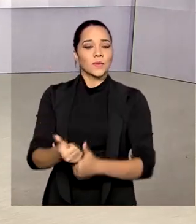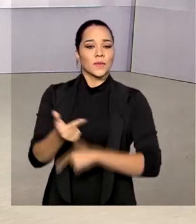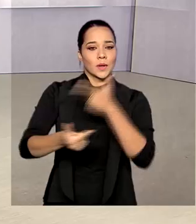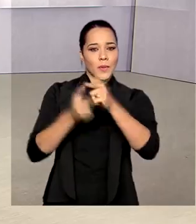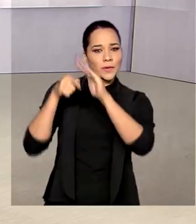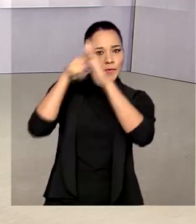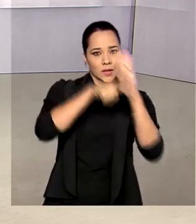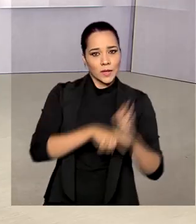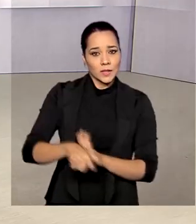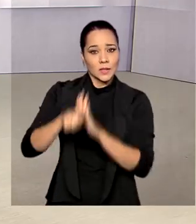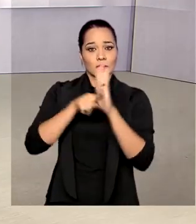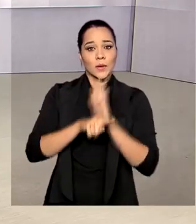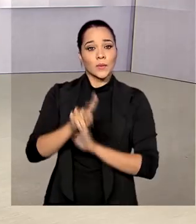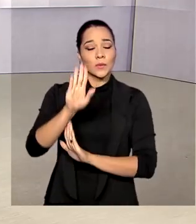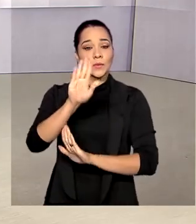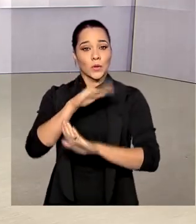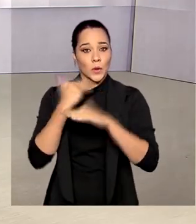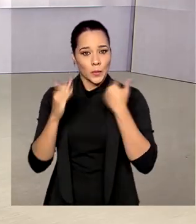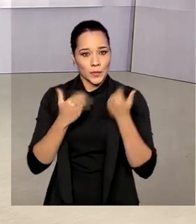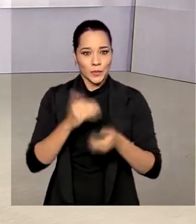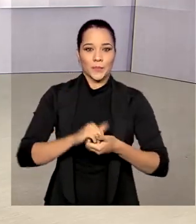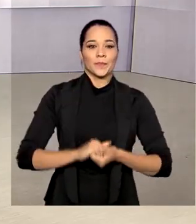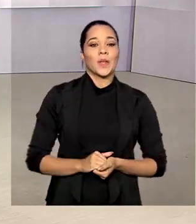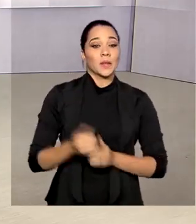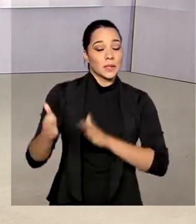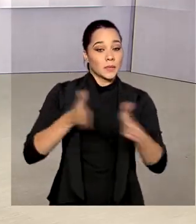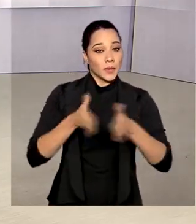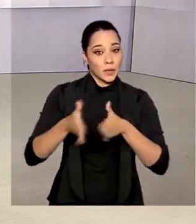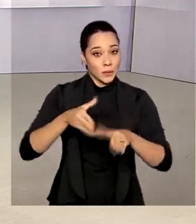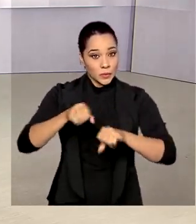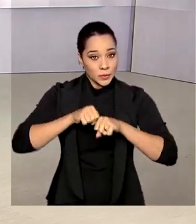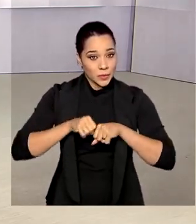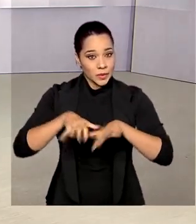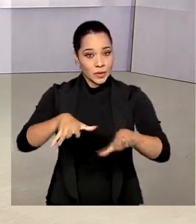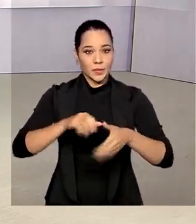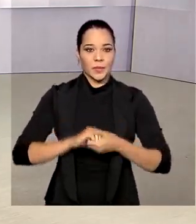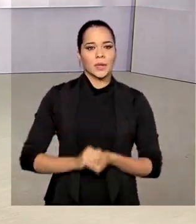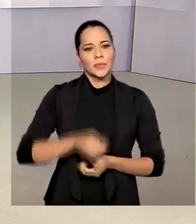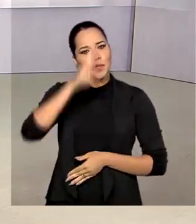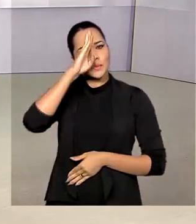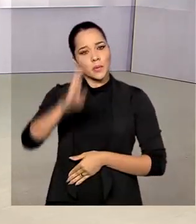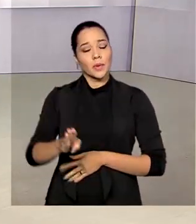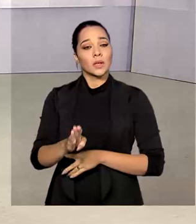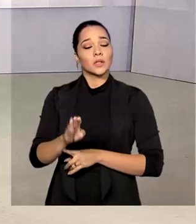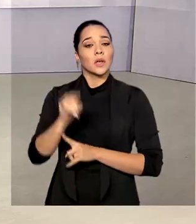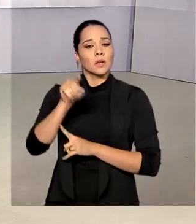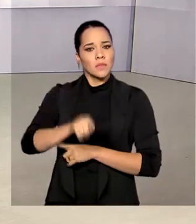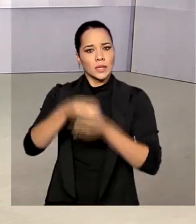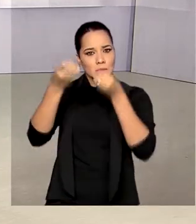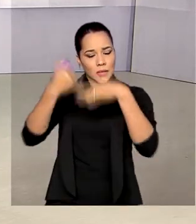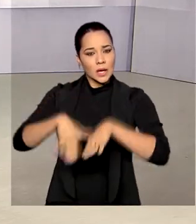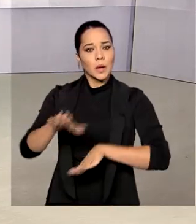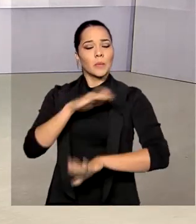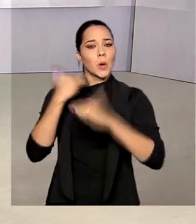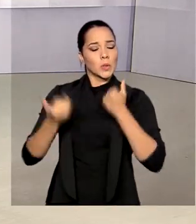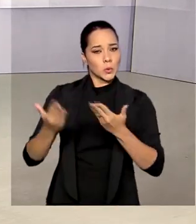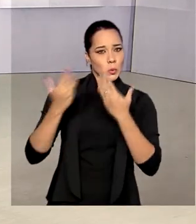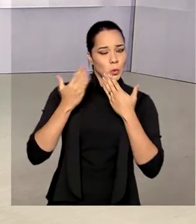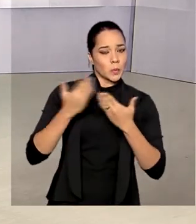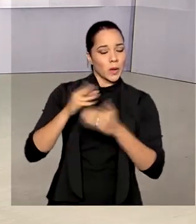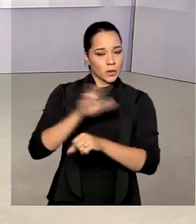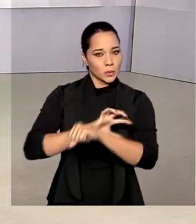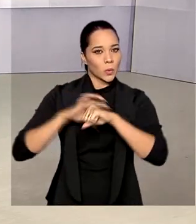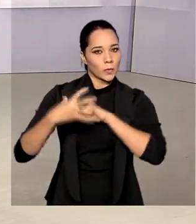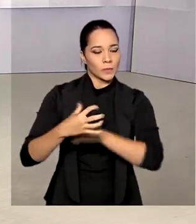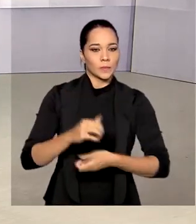verificação de óbito nesse período de pandemia, especialmente para esclarecer mortes suspeitas